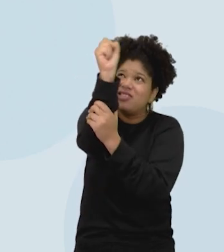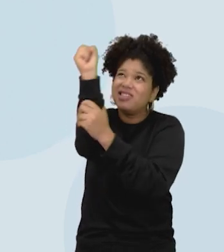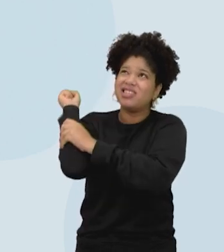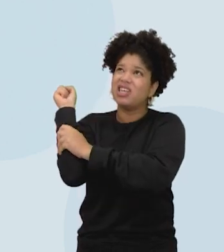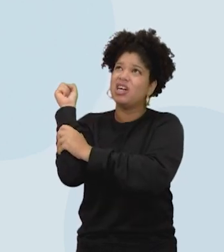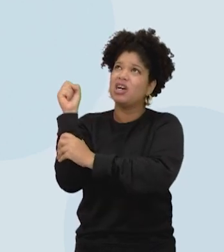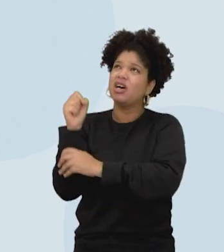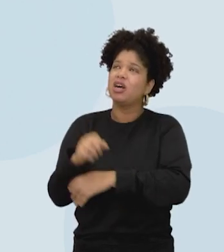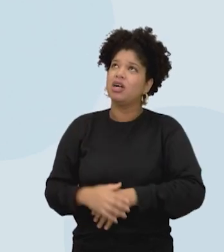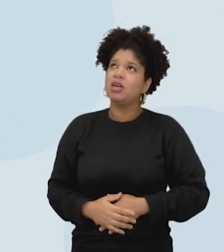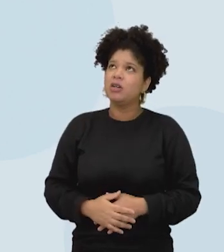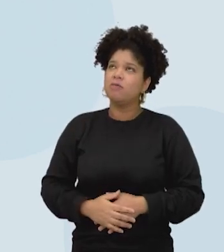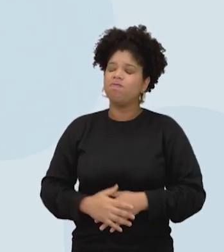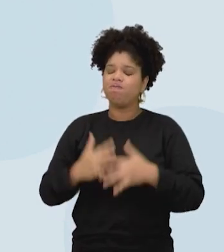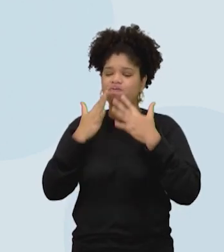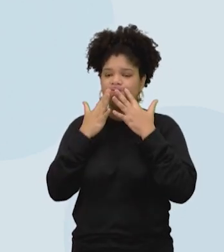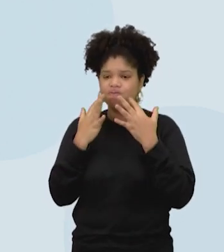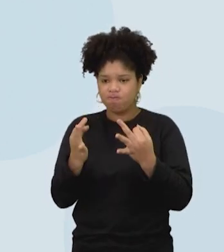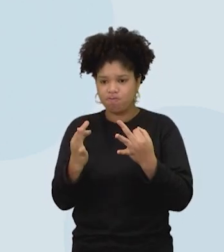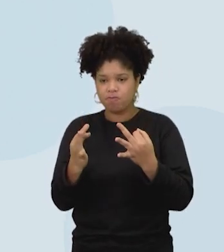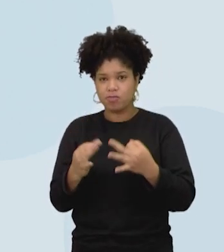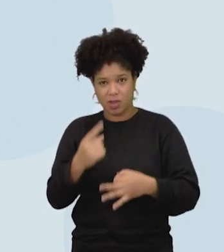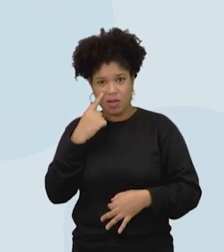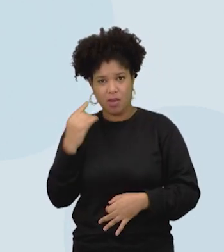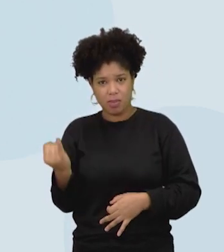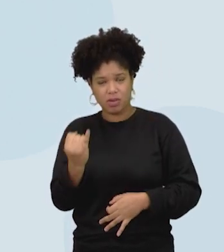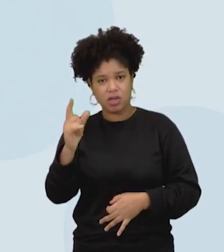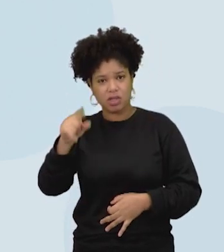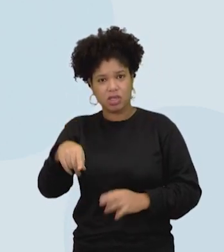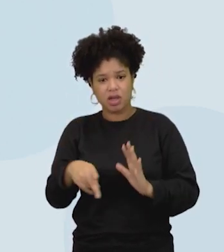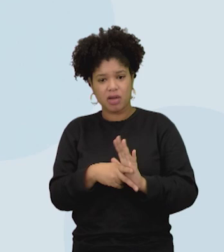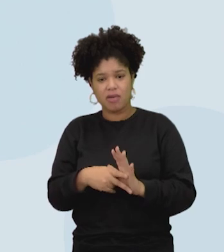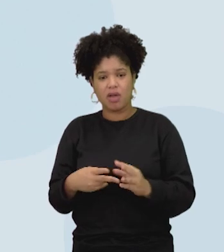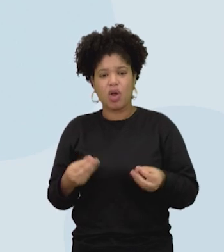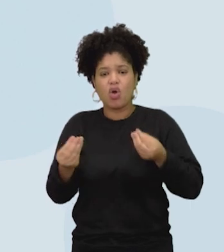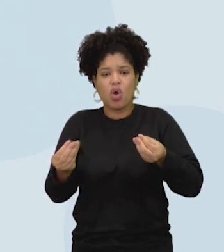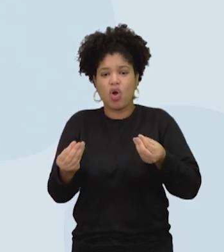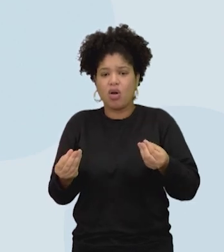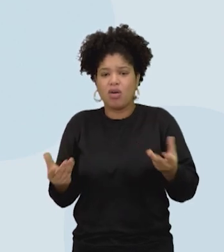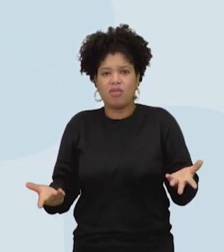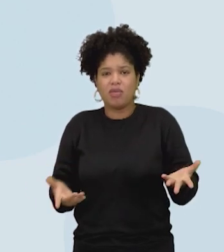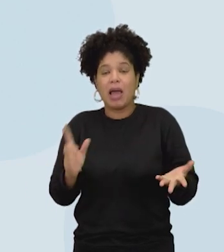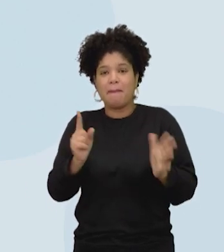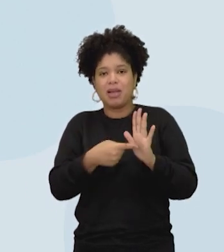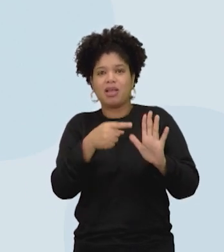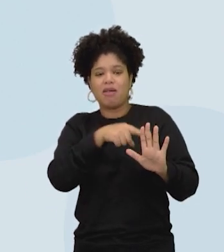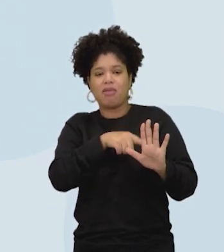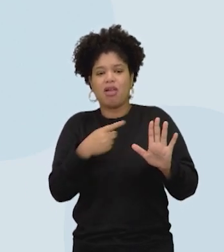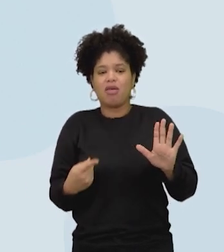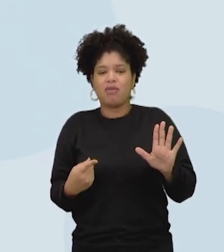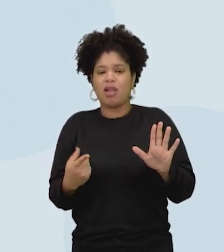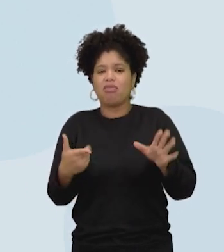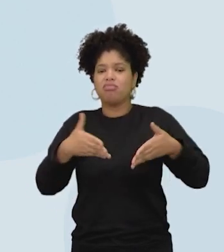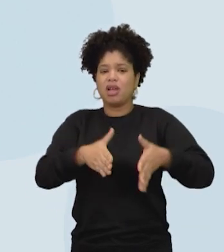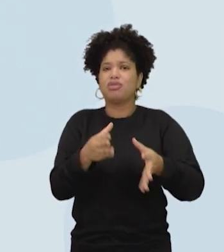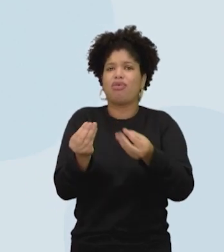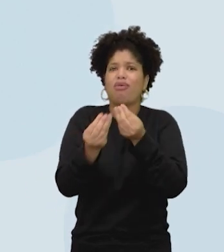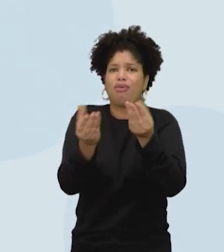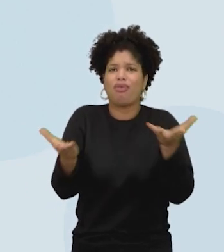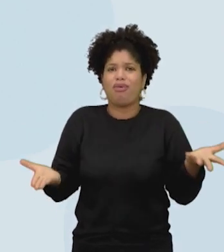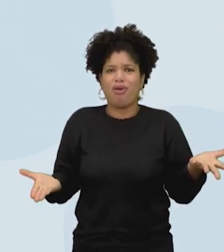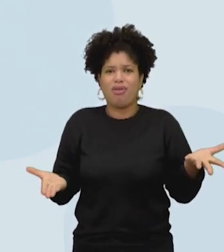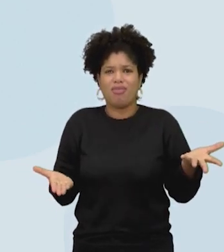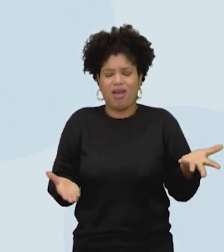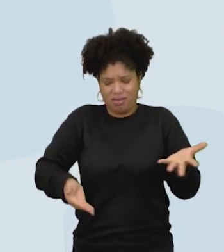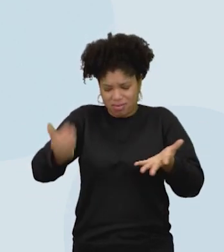Que ventre produziu tão feio parto? E isso é importante, porque ele fala assim, que ventre produziu é uma metáfora. Olha só, alguma coisa gerou esse morcego